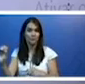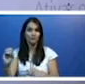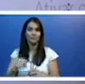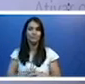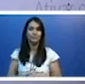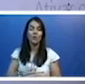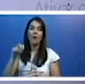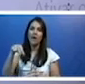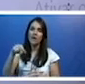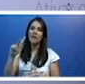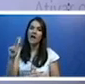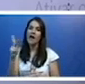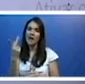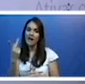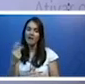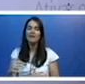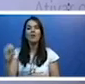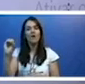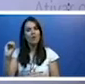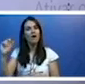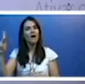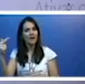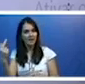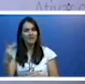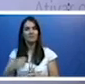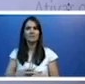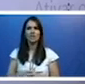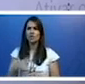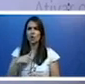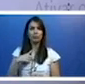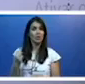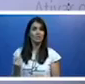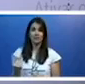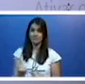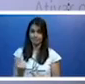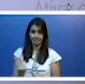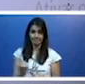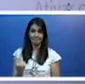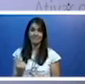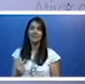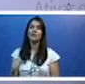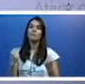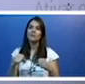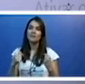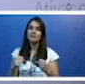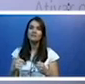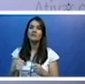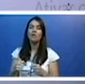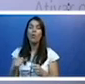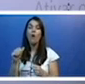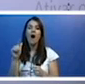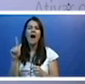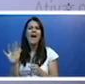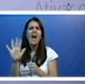NH4OH. O hidróxido de amônio não existe isolado, sendo obtido quando borbulhamos o gás amônia,